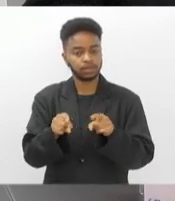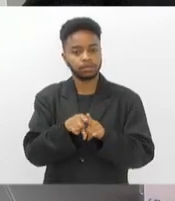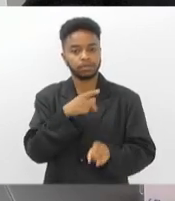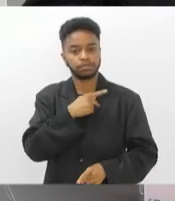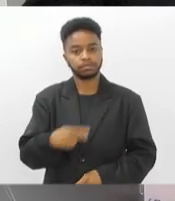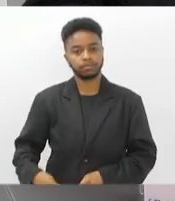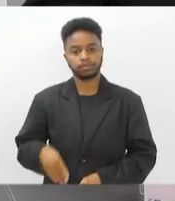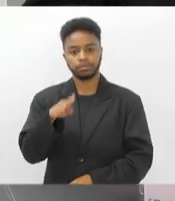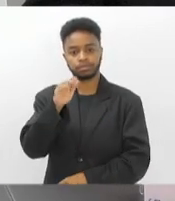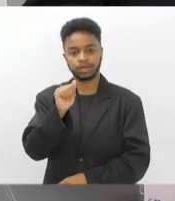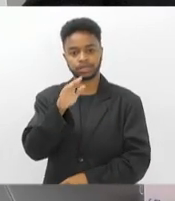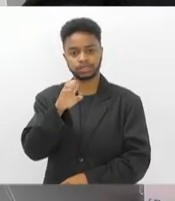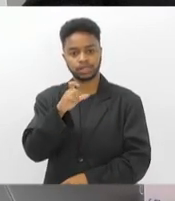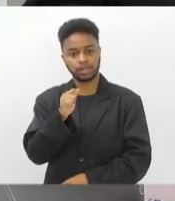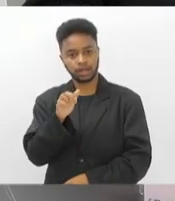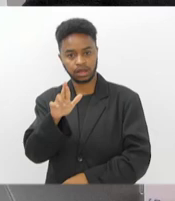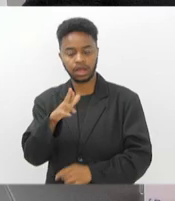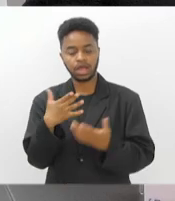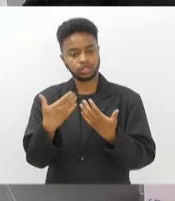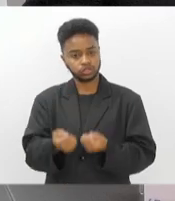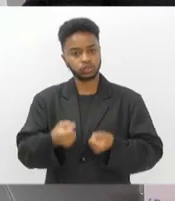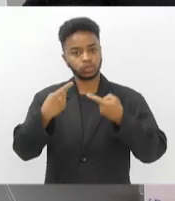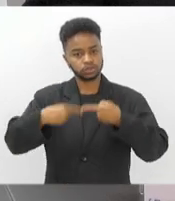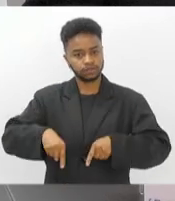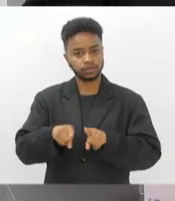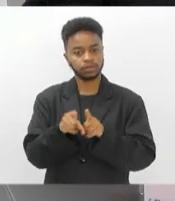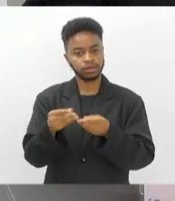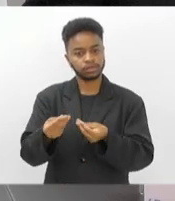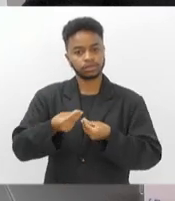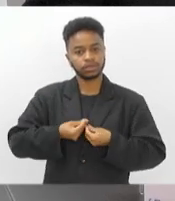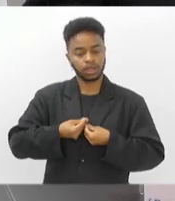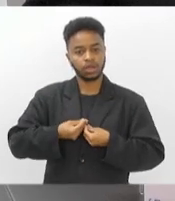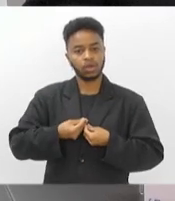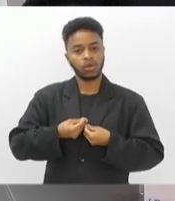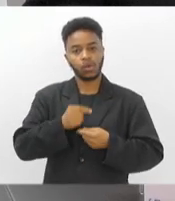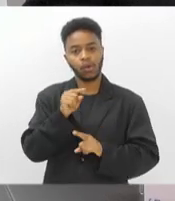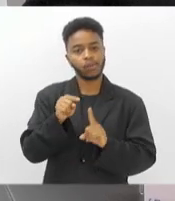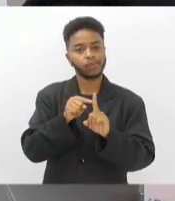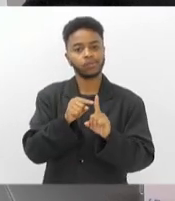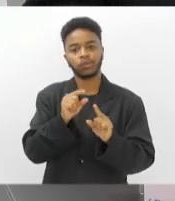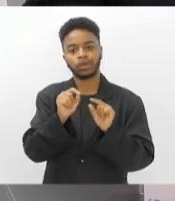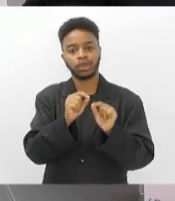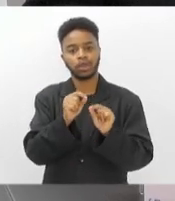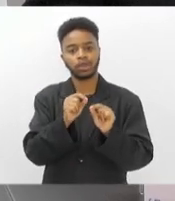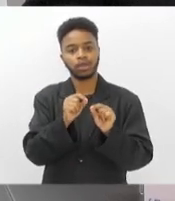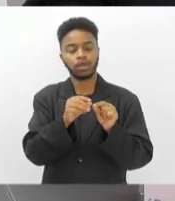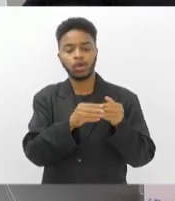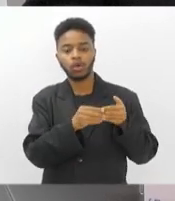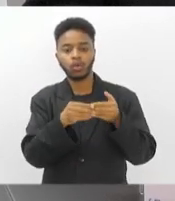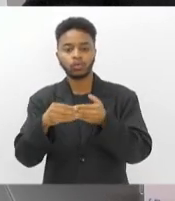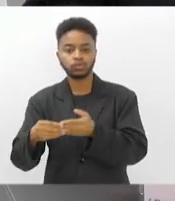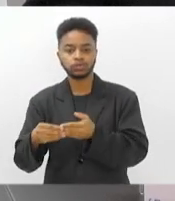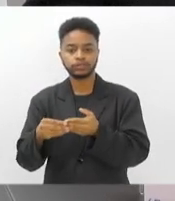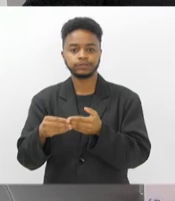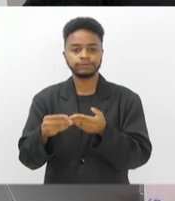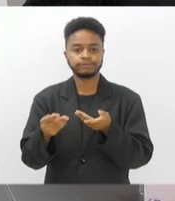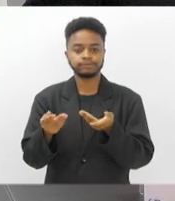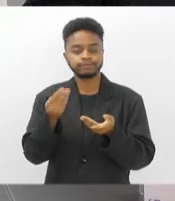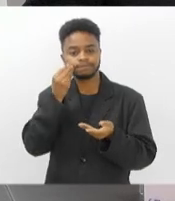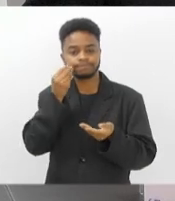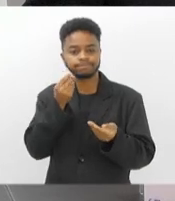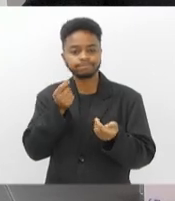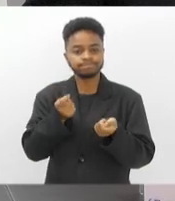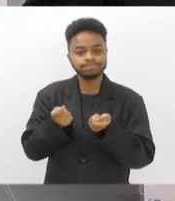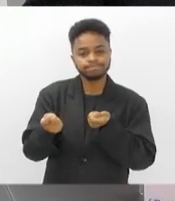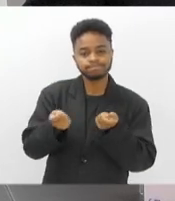desafio e nos deu a missão de conduzir esse processo com a moderação e a